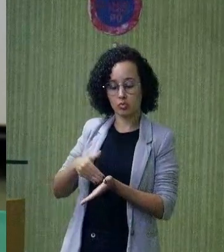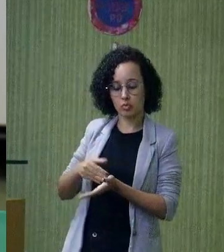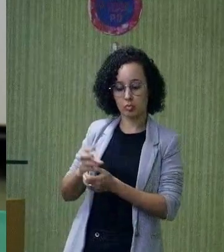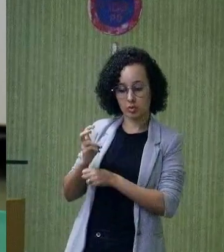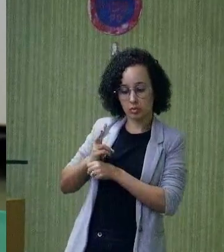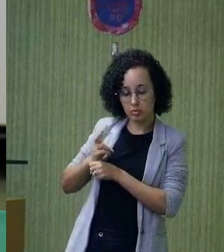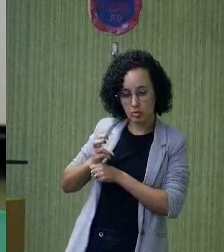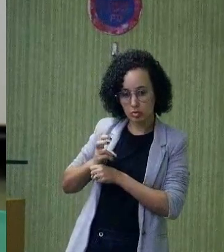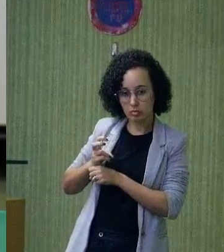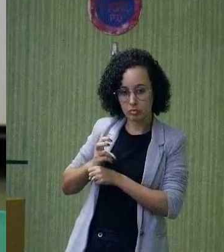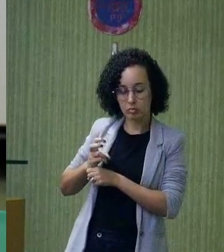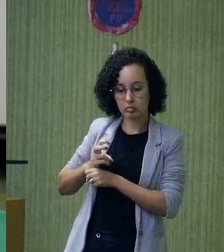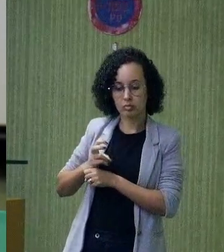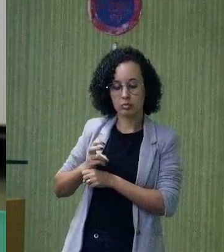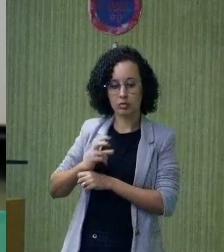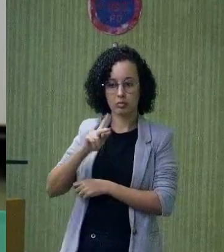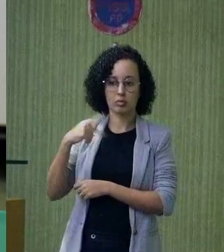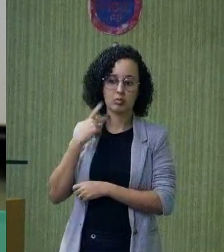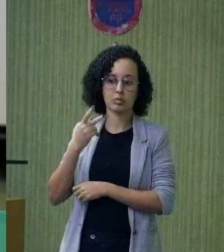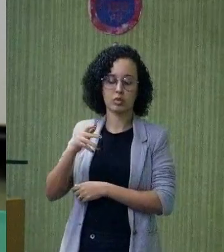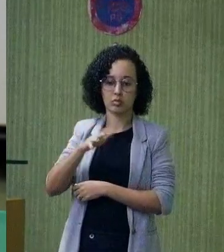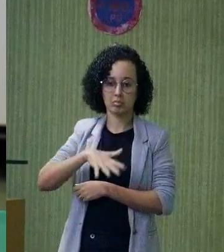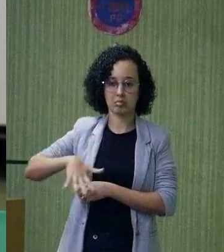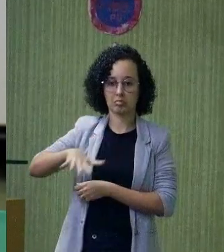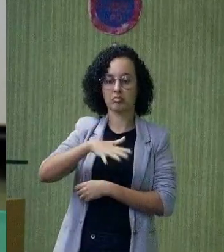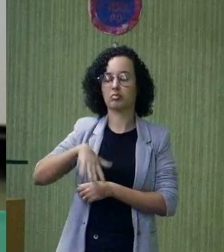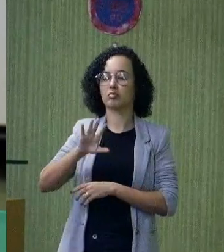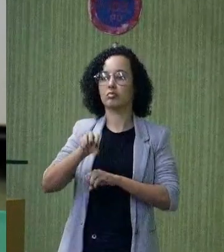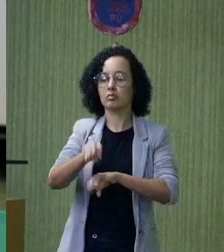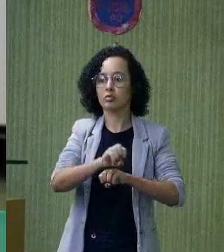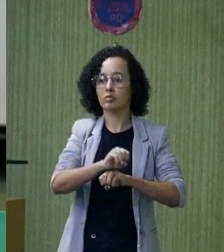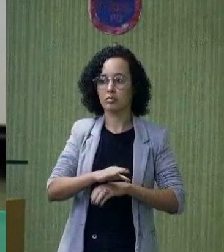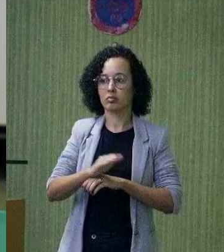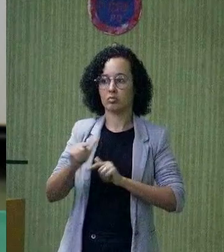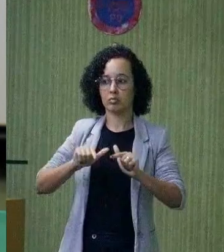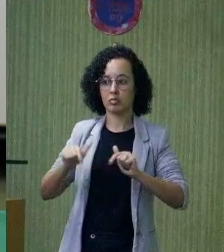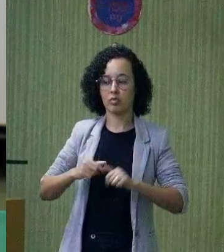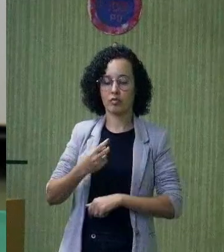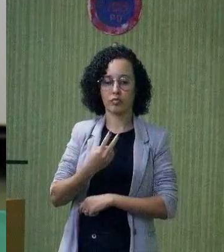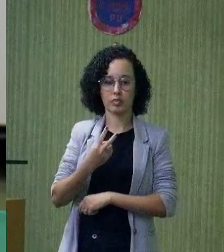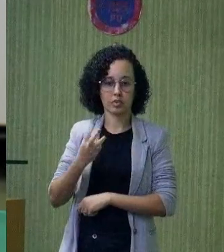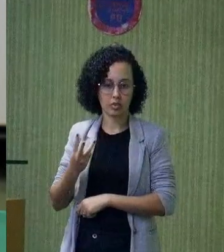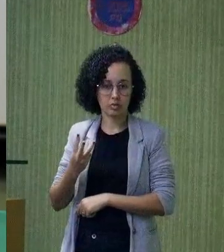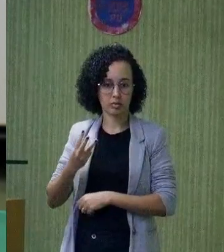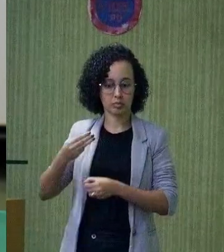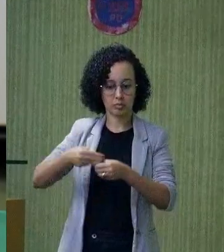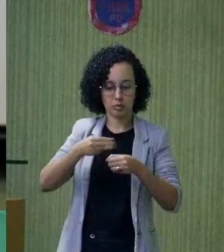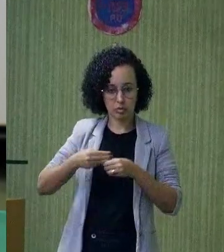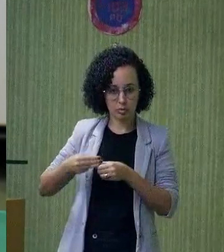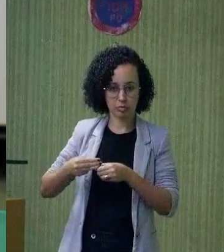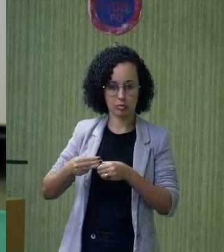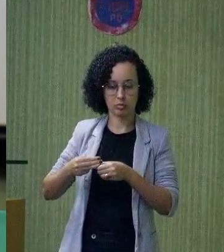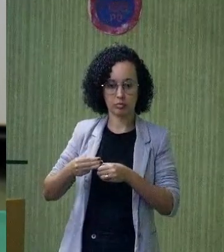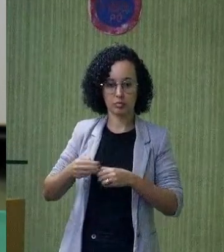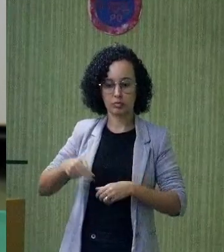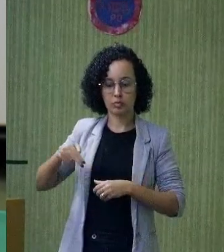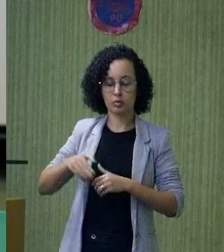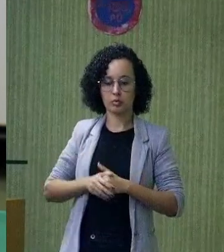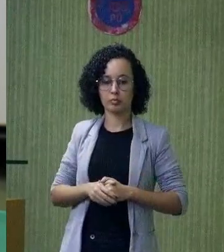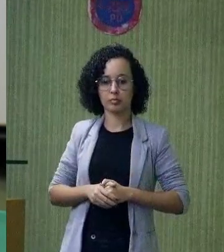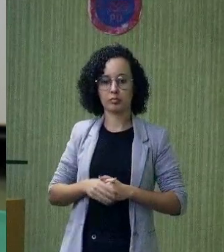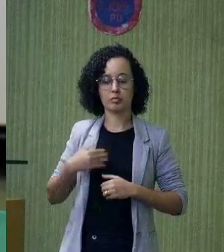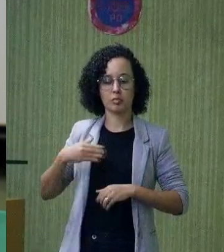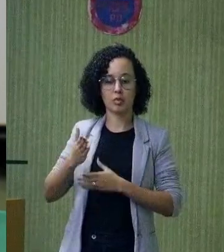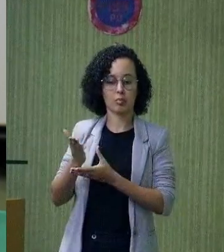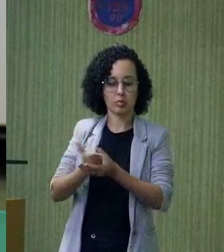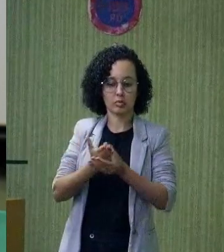promotora Regional de Educação com atuação em 23 municípios do Litoral Norte pós-graduada em Direito Processual Civil